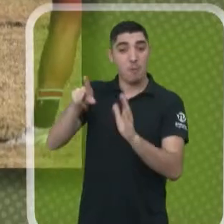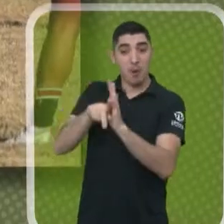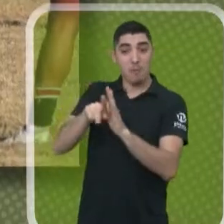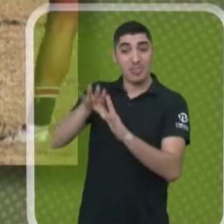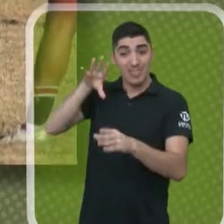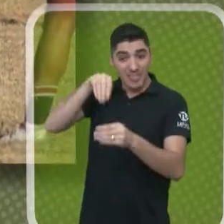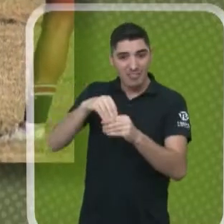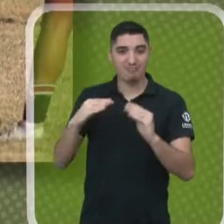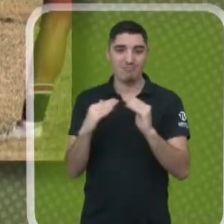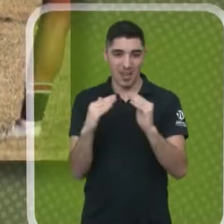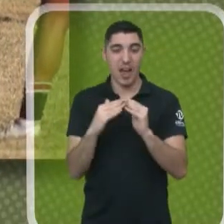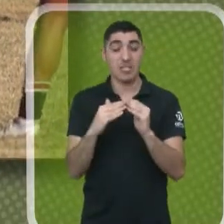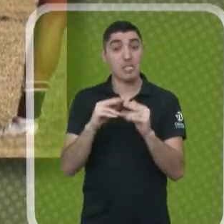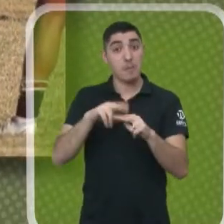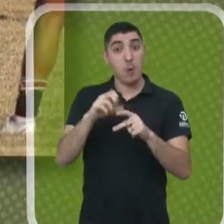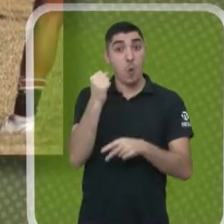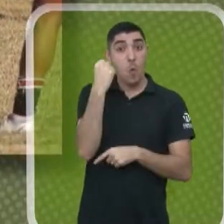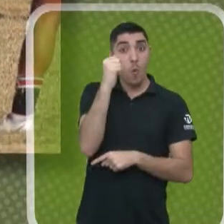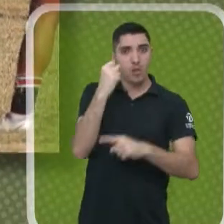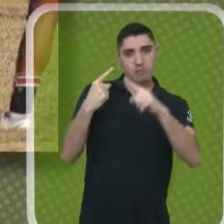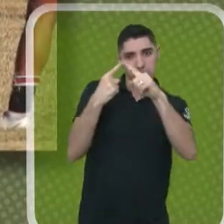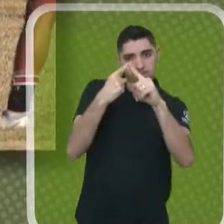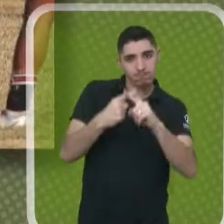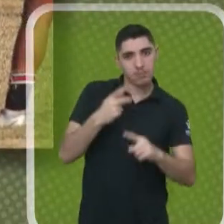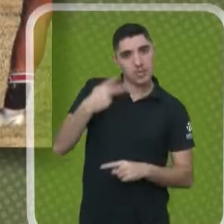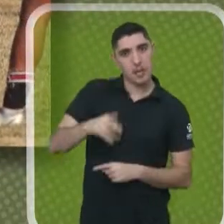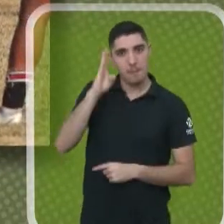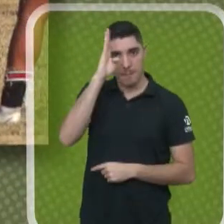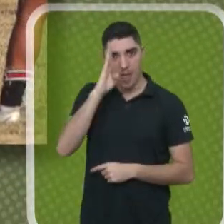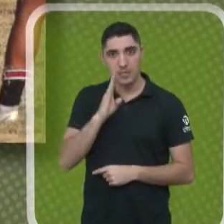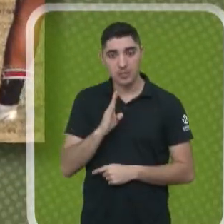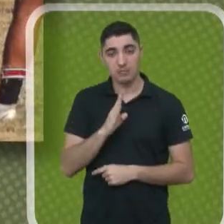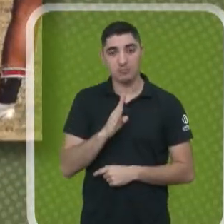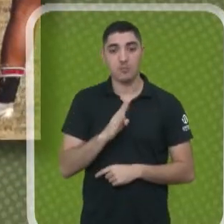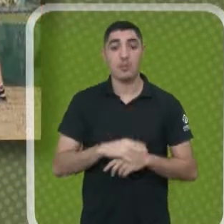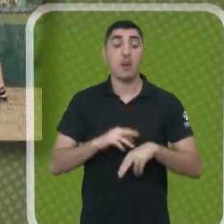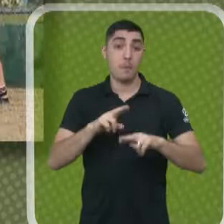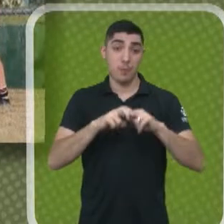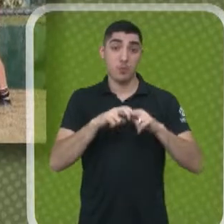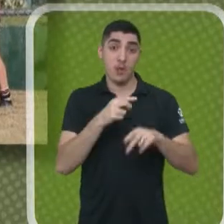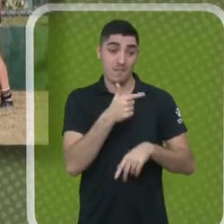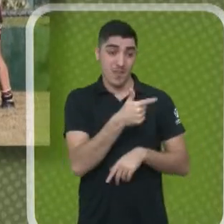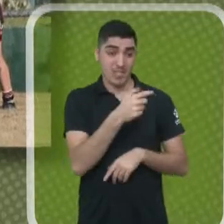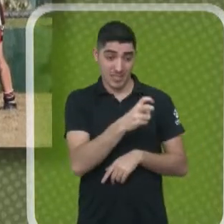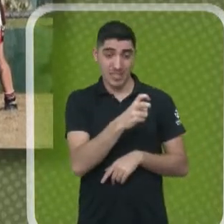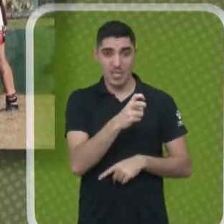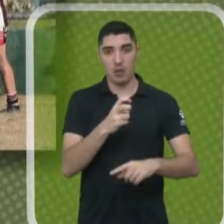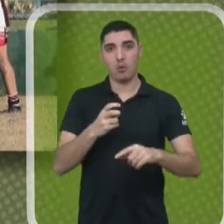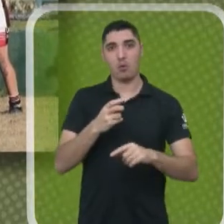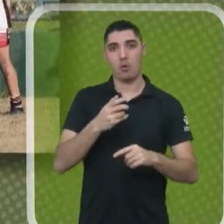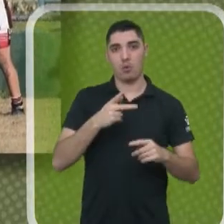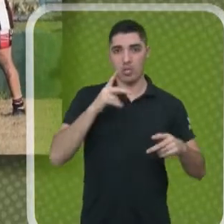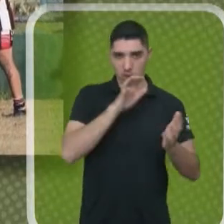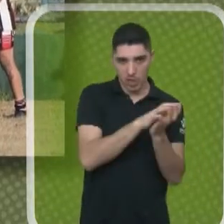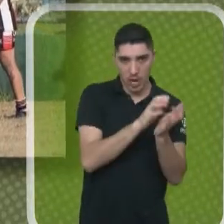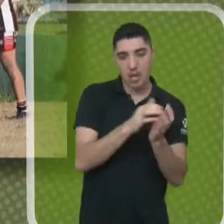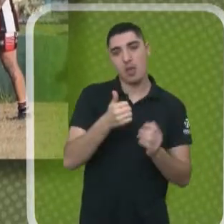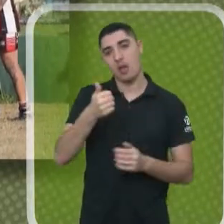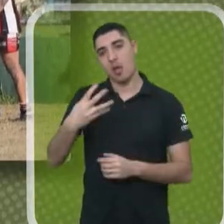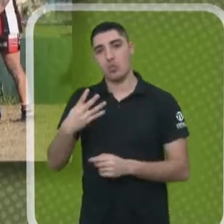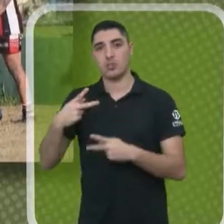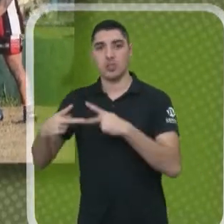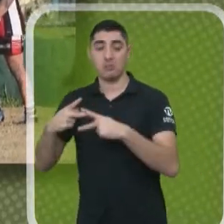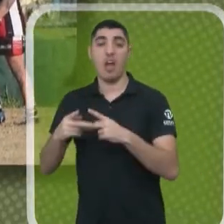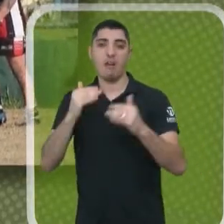partida válida pela oitava rodada do campeonato brasileiro superdose com o resultado a equipe joseense caiu para a quarta posição